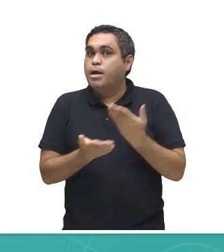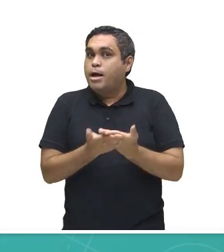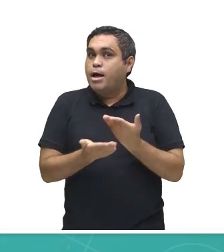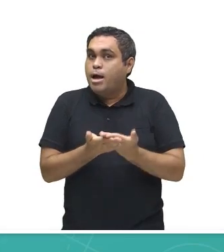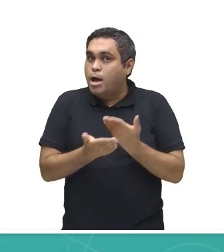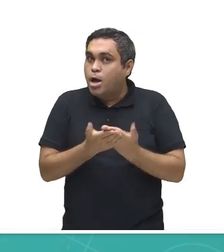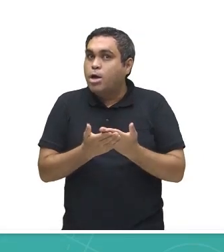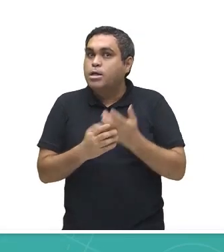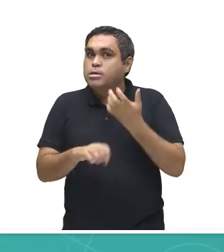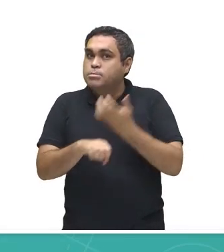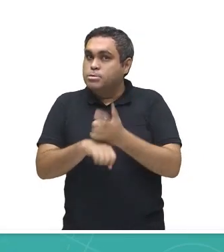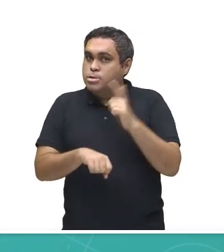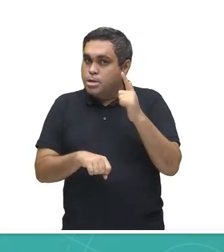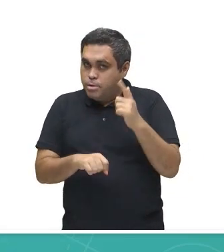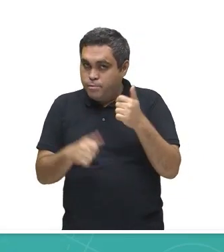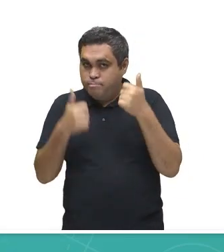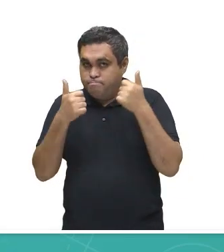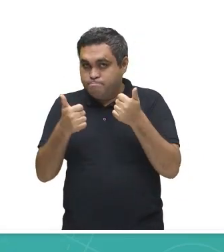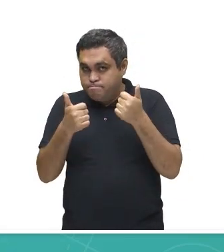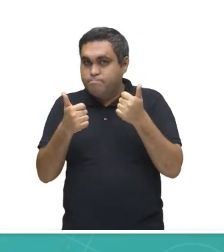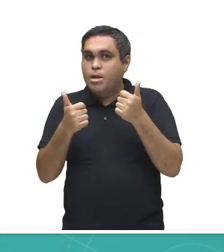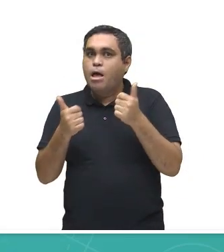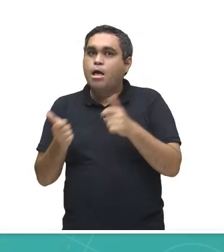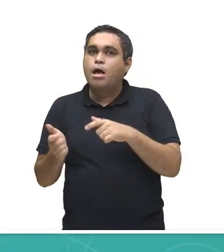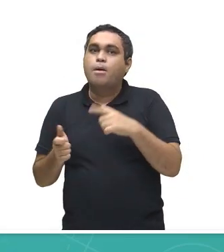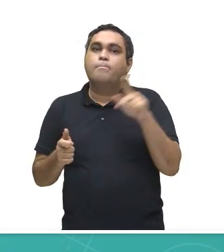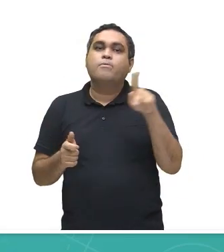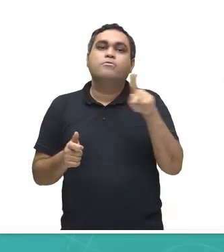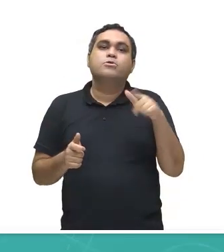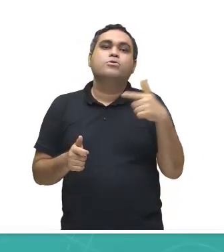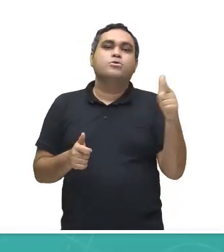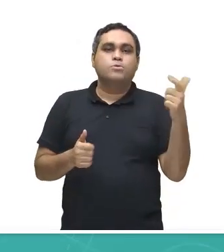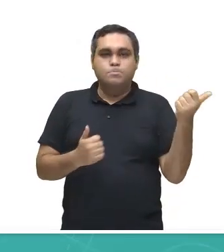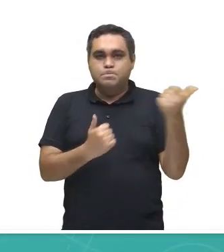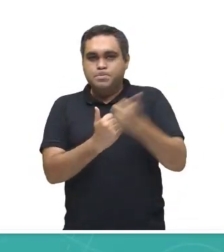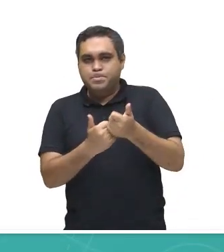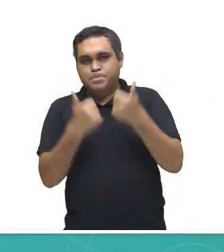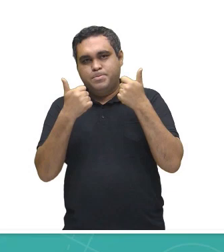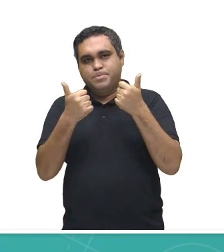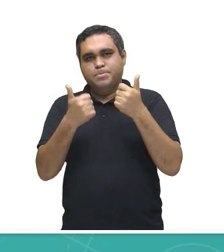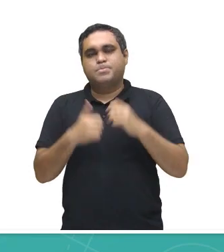de geografia e agora vamos junto com a professora Juliana.